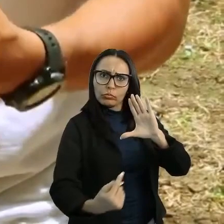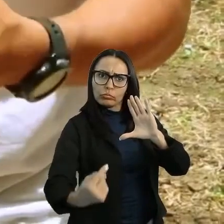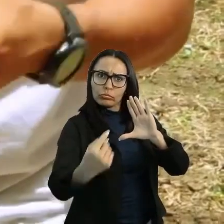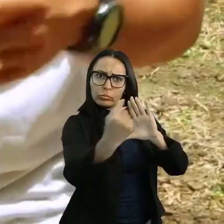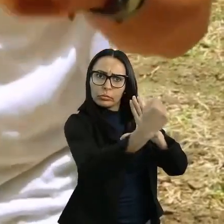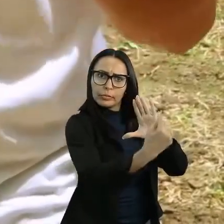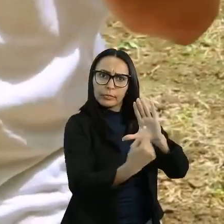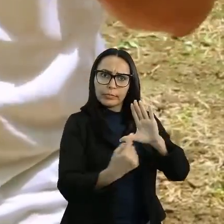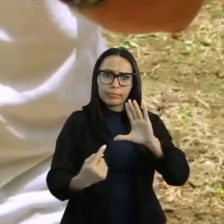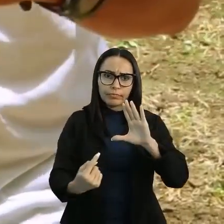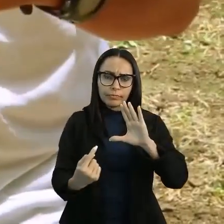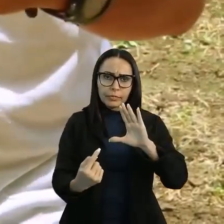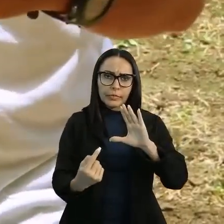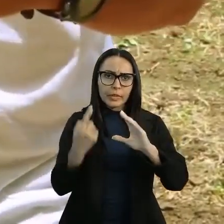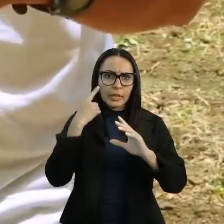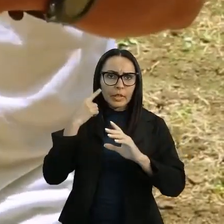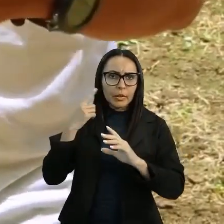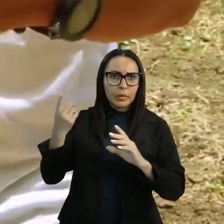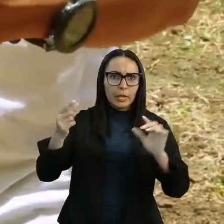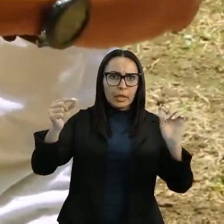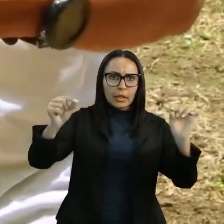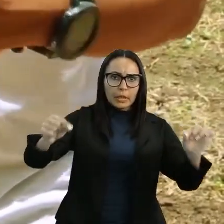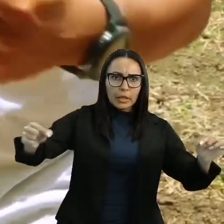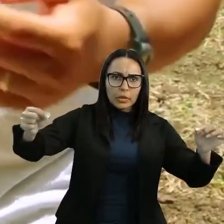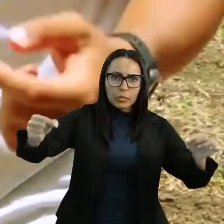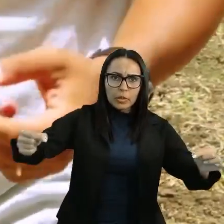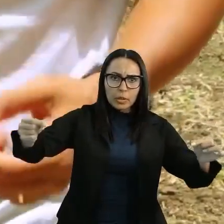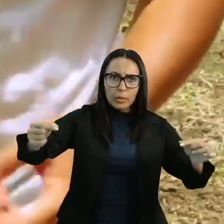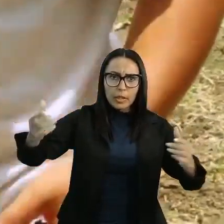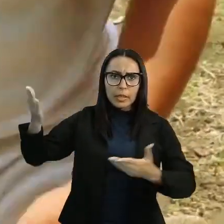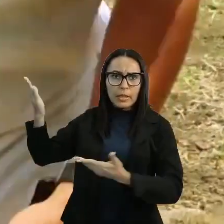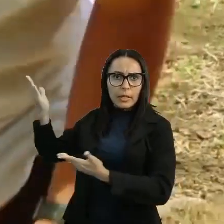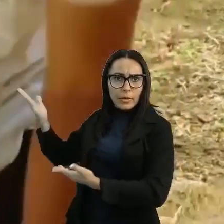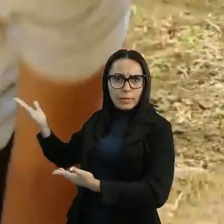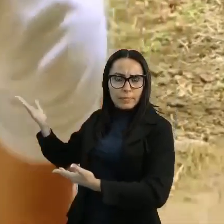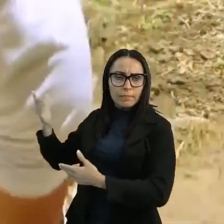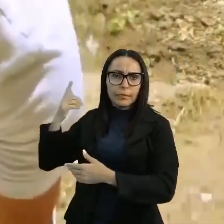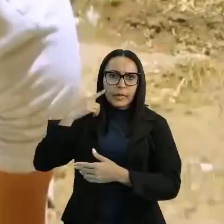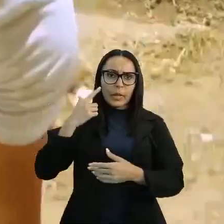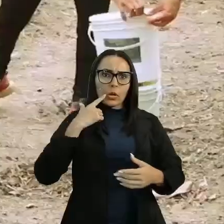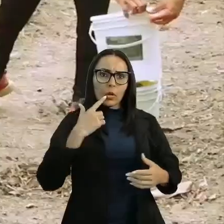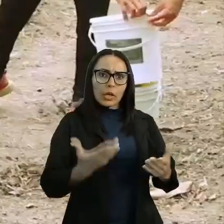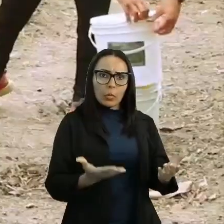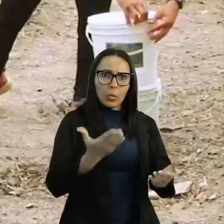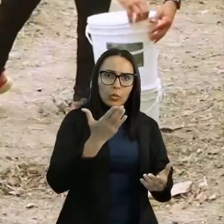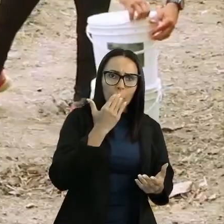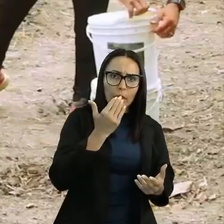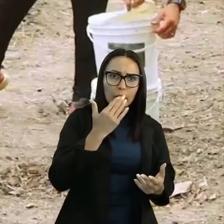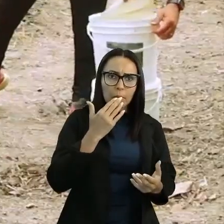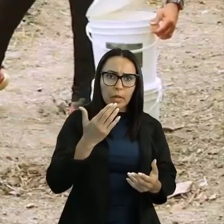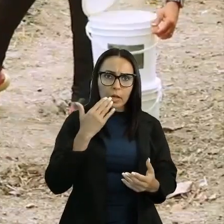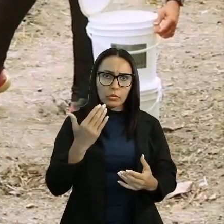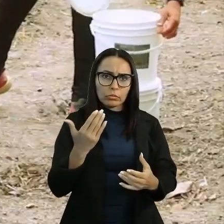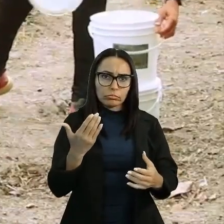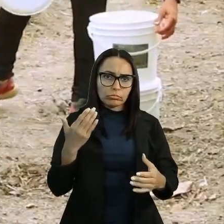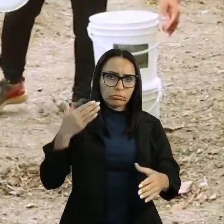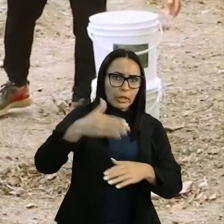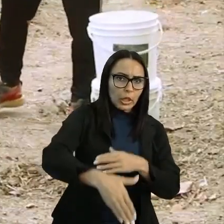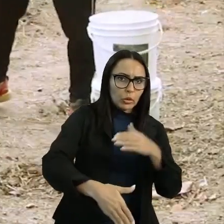de acordo com a sua realidade, tá? Então é o seguinte, nós utilizamos 2 baldes desse